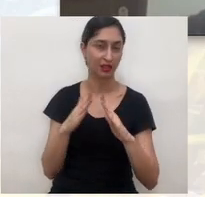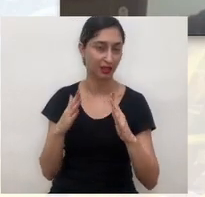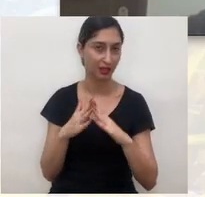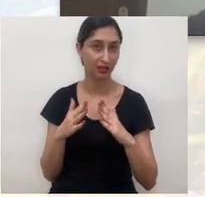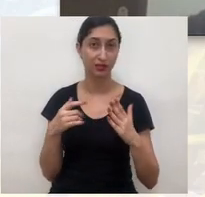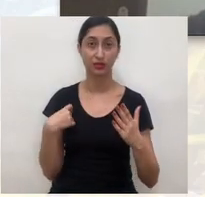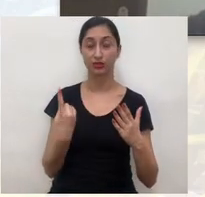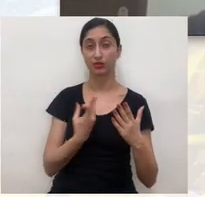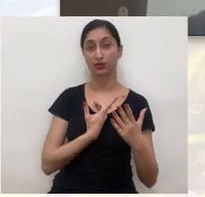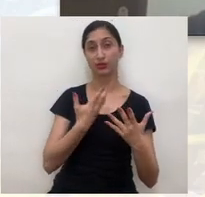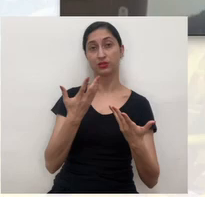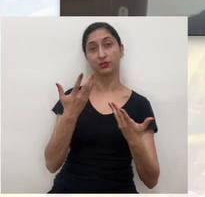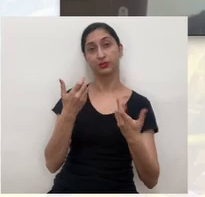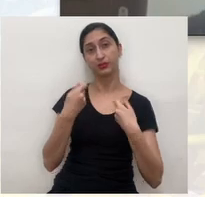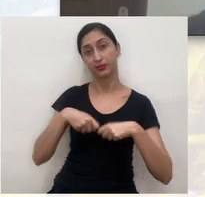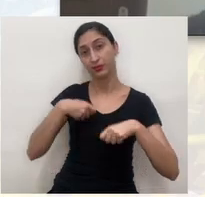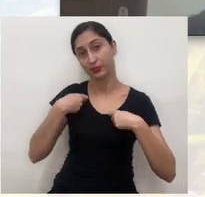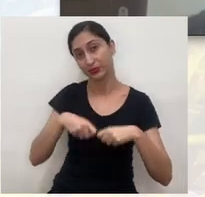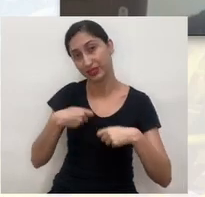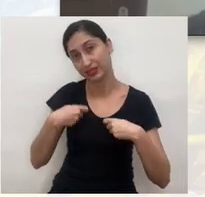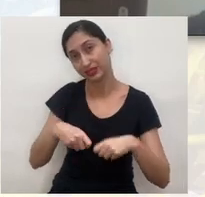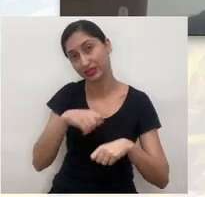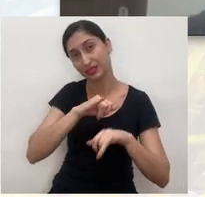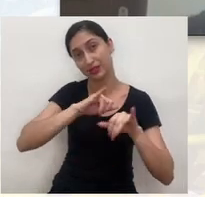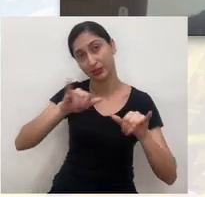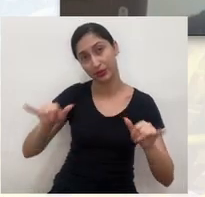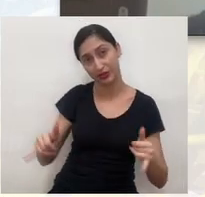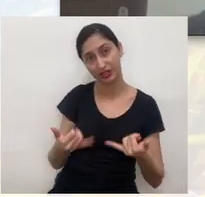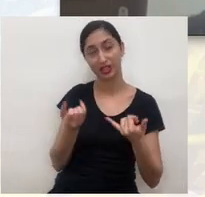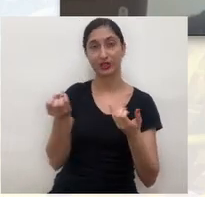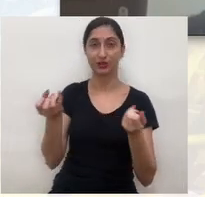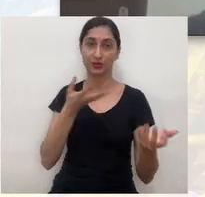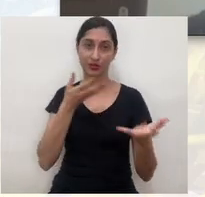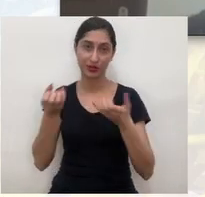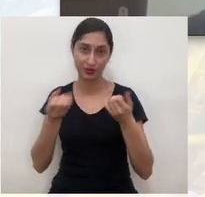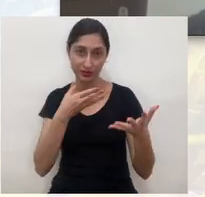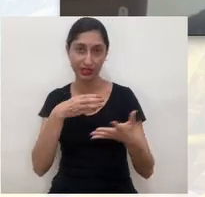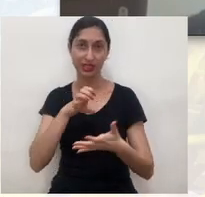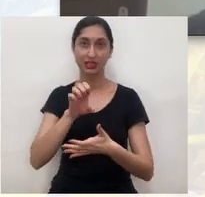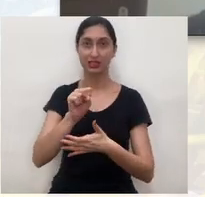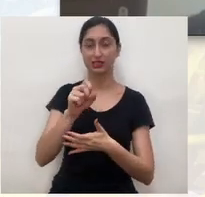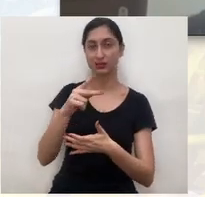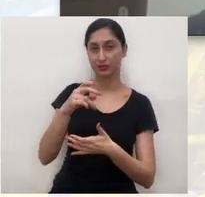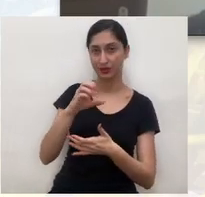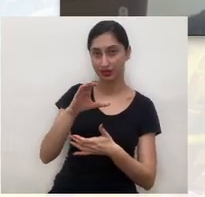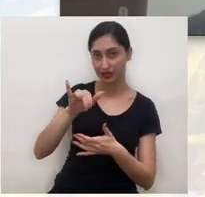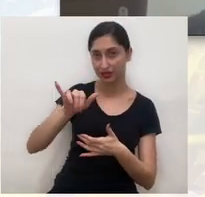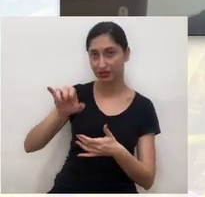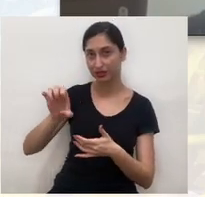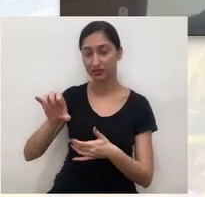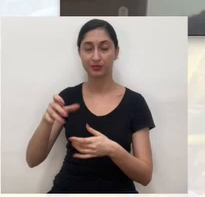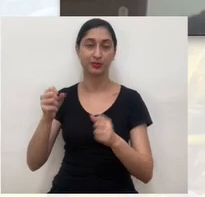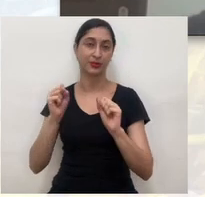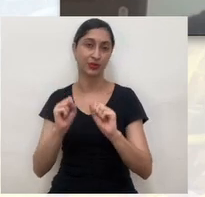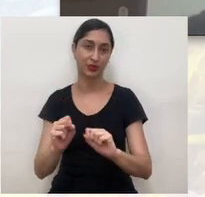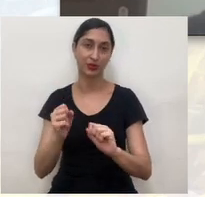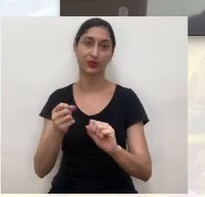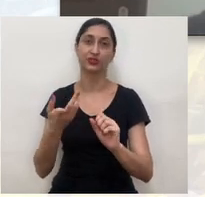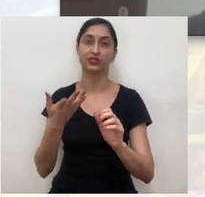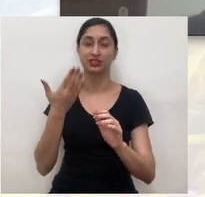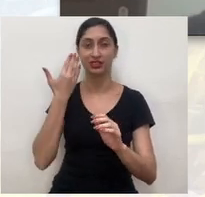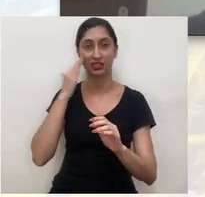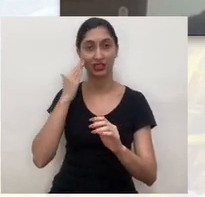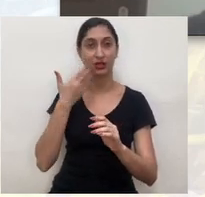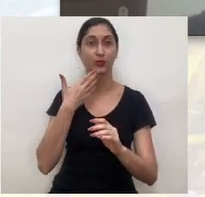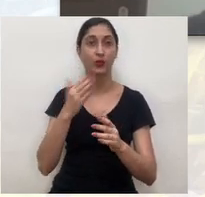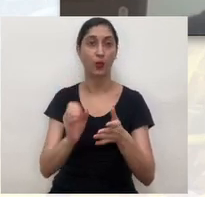pegar esse espírito dele de explorar novas espécies, de investigar dessas incursões, né? E entender que plantas a gente gosta, que